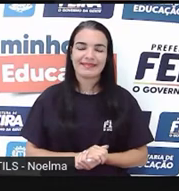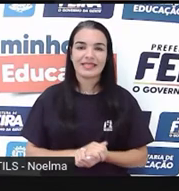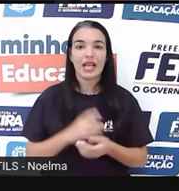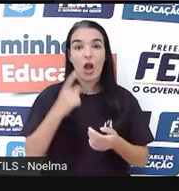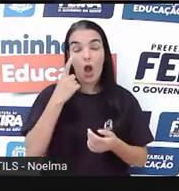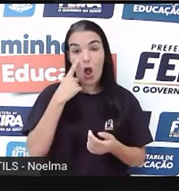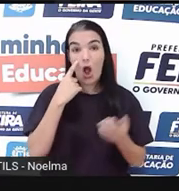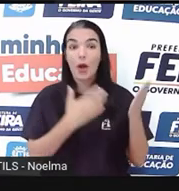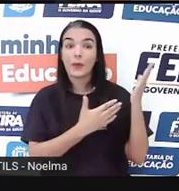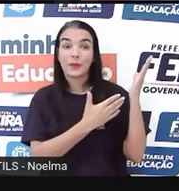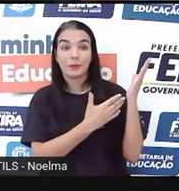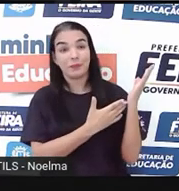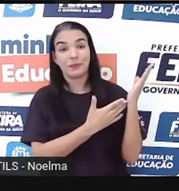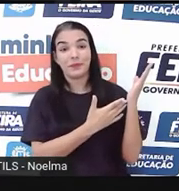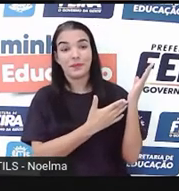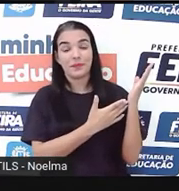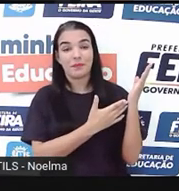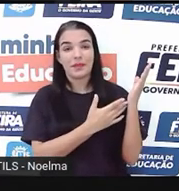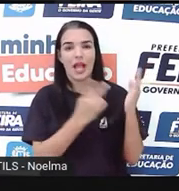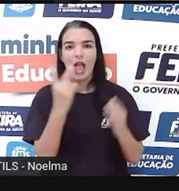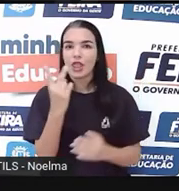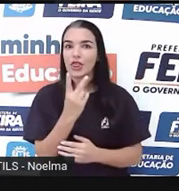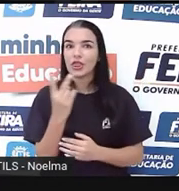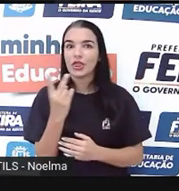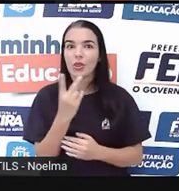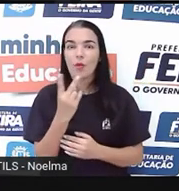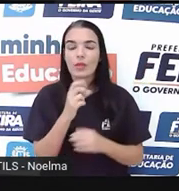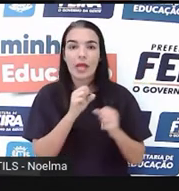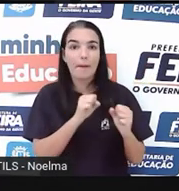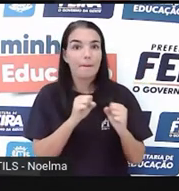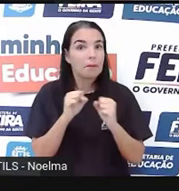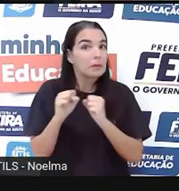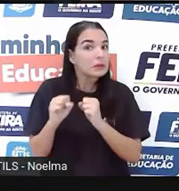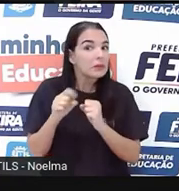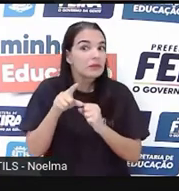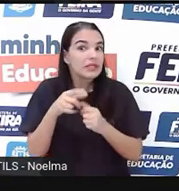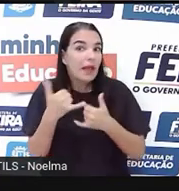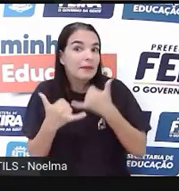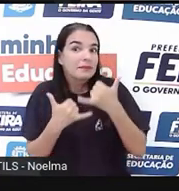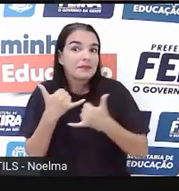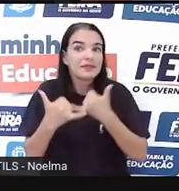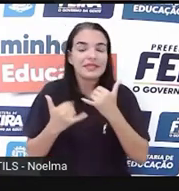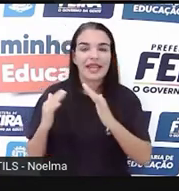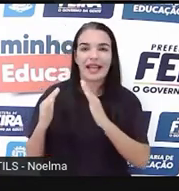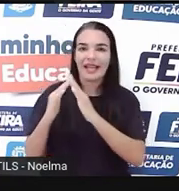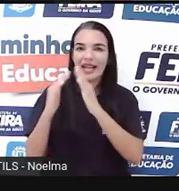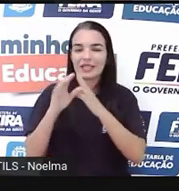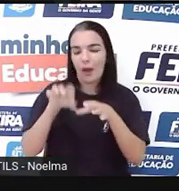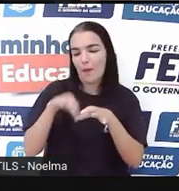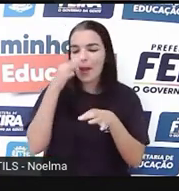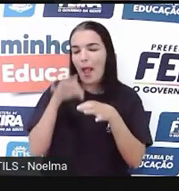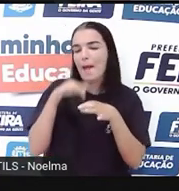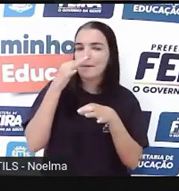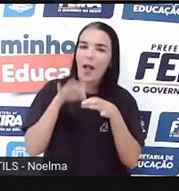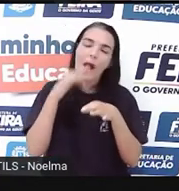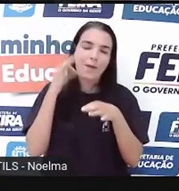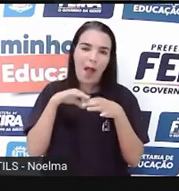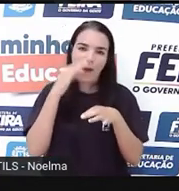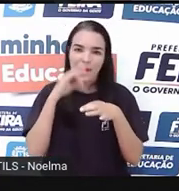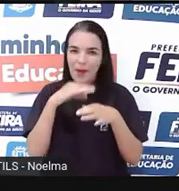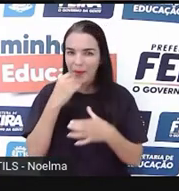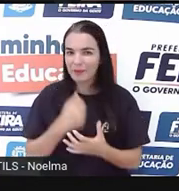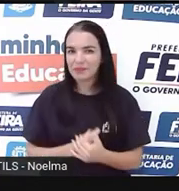olha o que eu trouxe para vocês hoje. Duas possibilidades de diversão em casa com pipoca, olha,